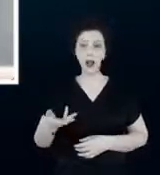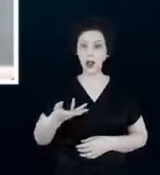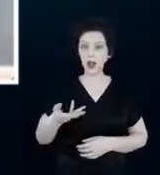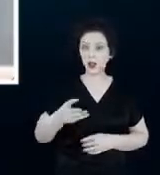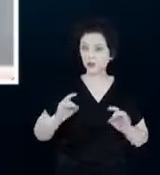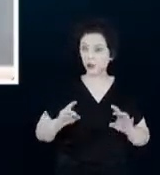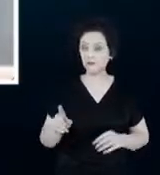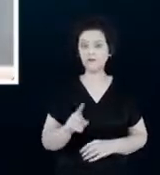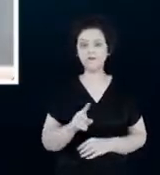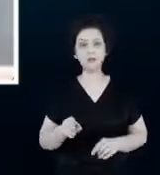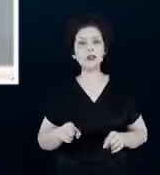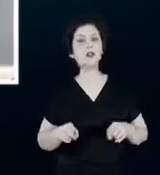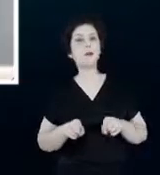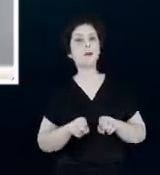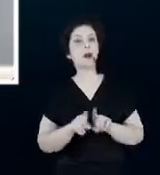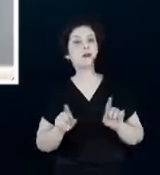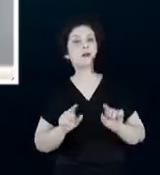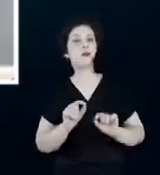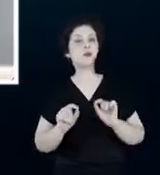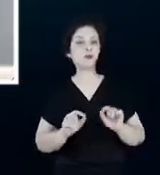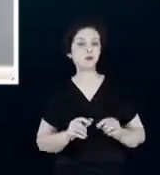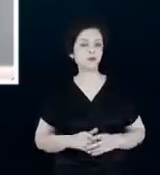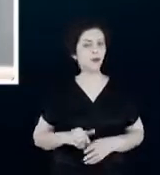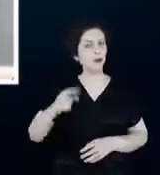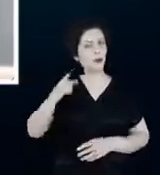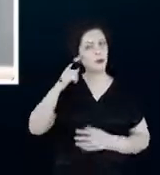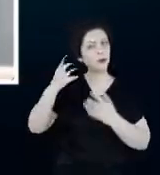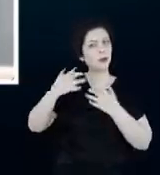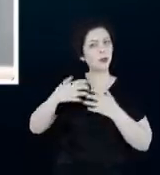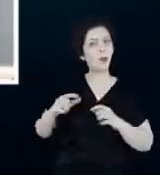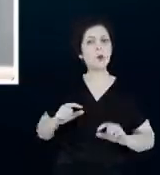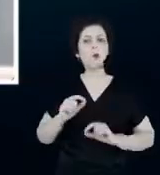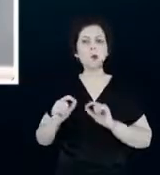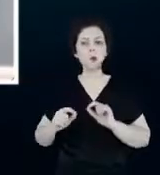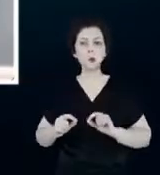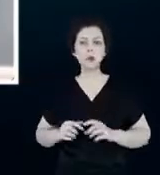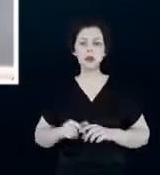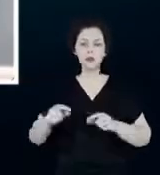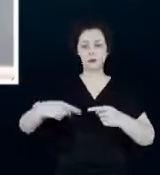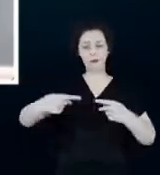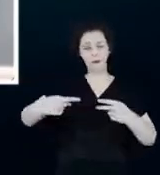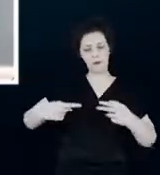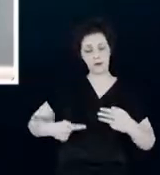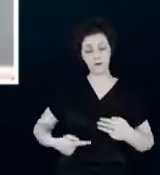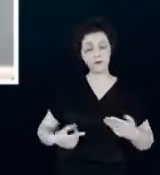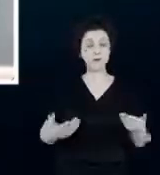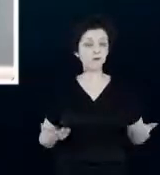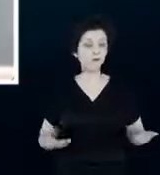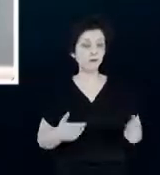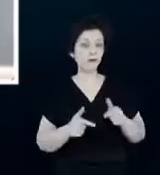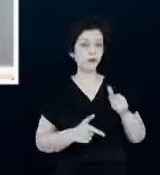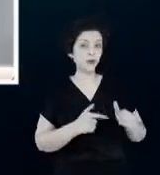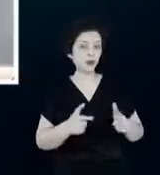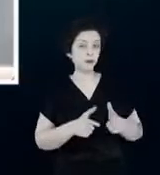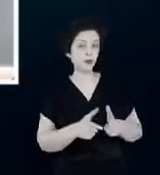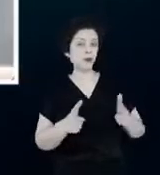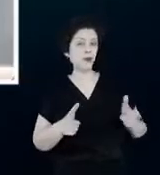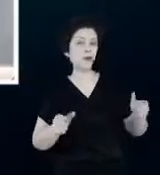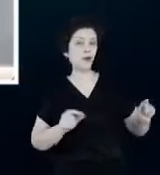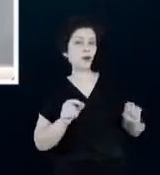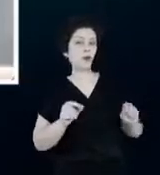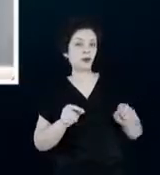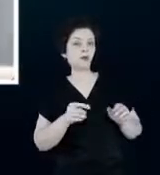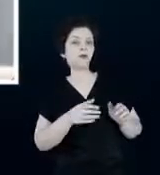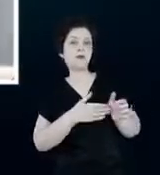agilidade, mas, sobretudo, a gente pensar na questão dos desafios, né? A gente trabalhar cada vez mais orientado